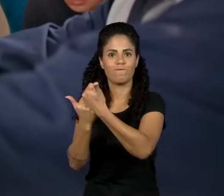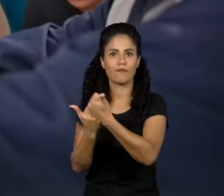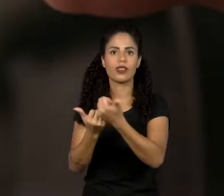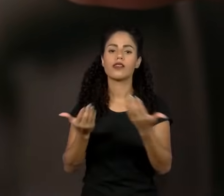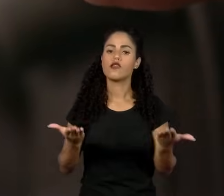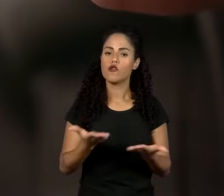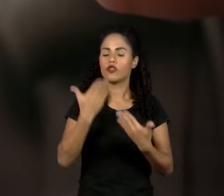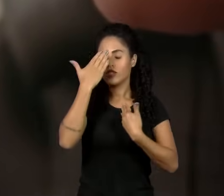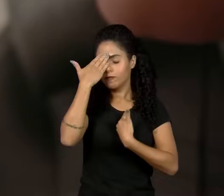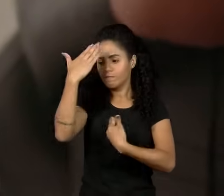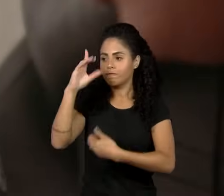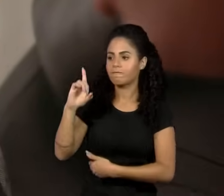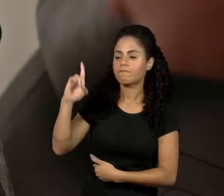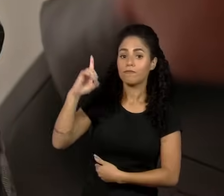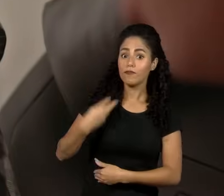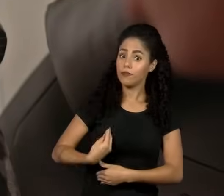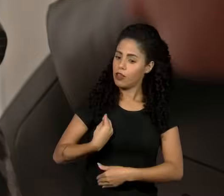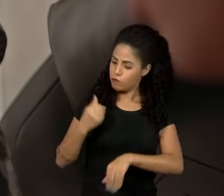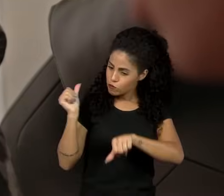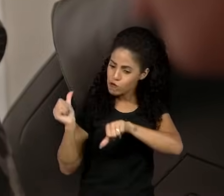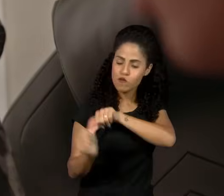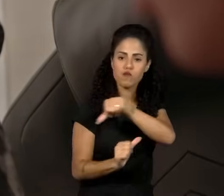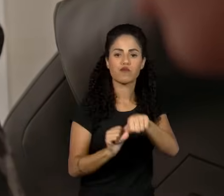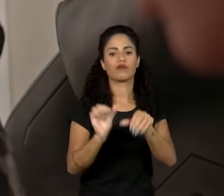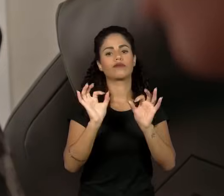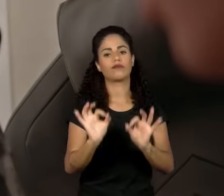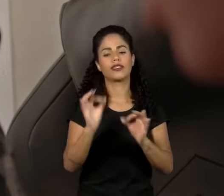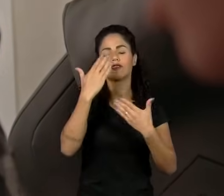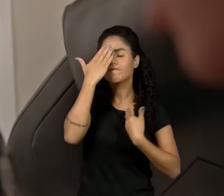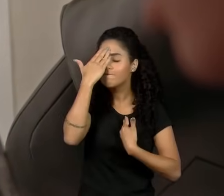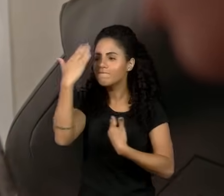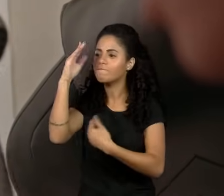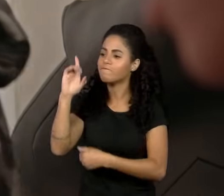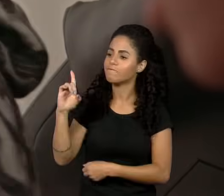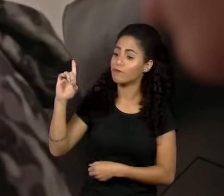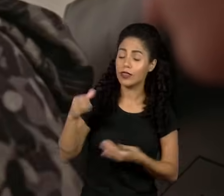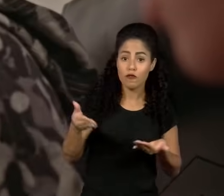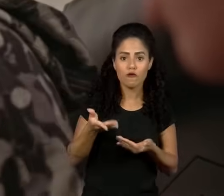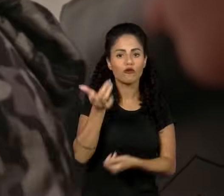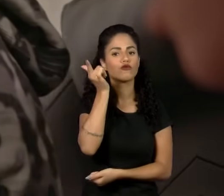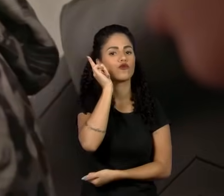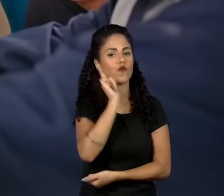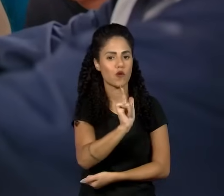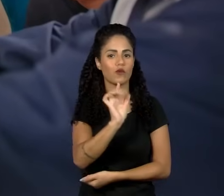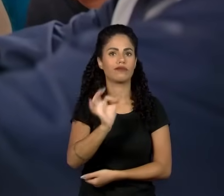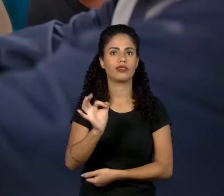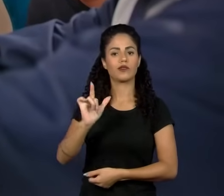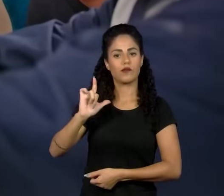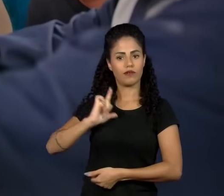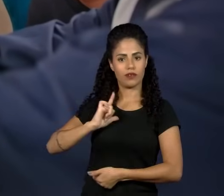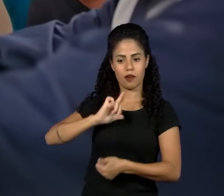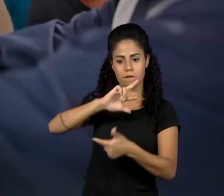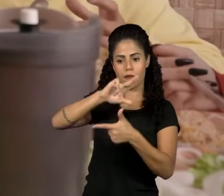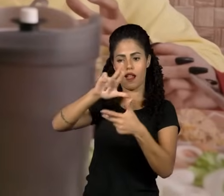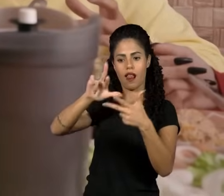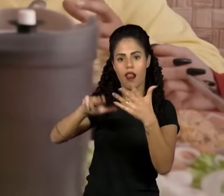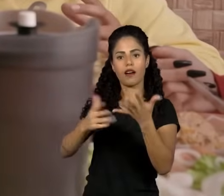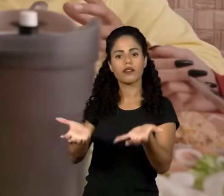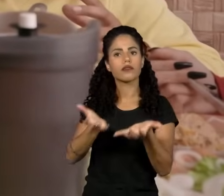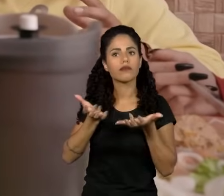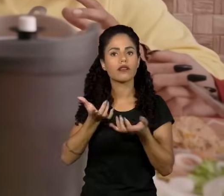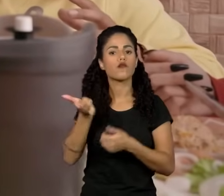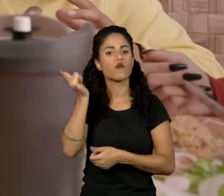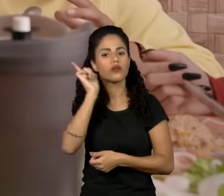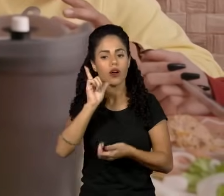Deus, a vida mudou, né? Graças a Deus a gente consegue ter o que a gente quer, a gente